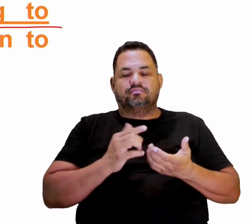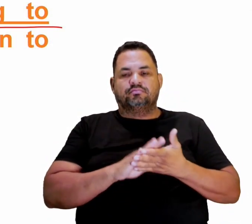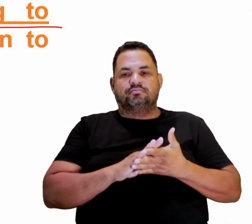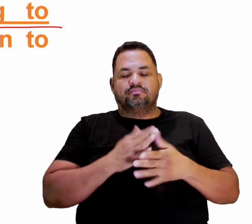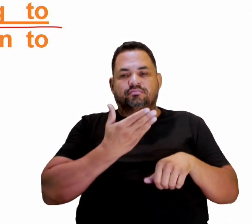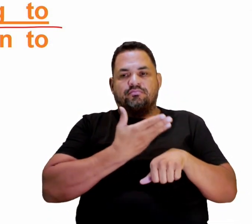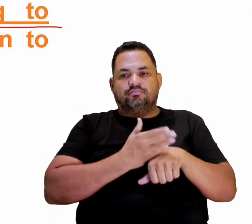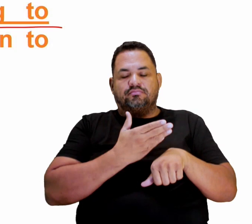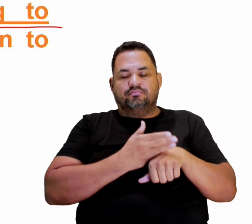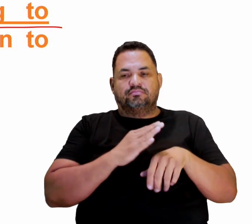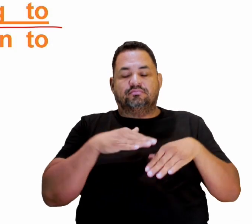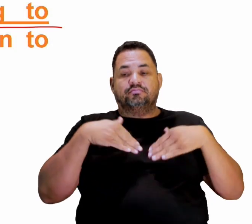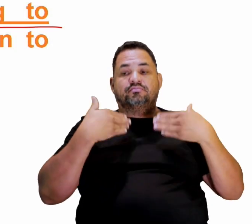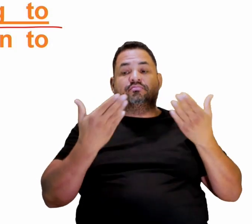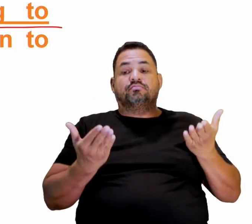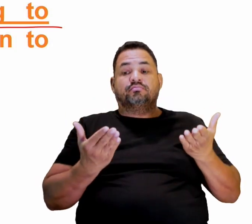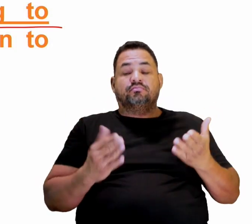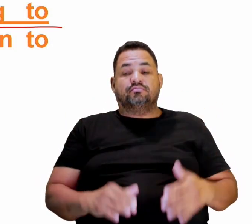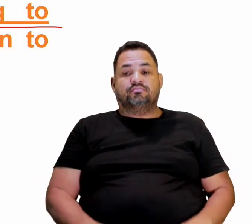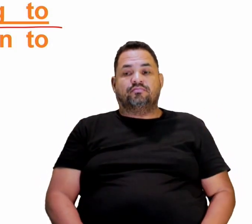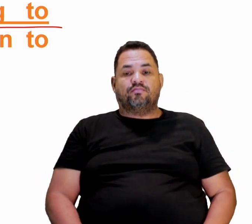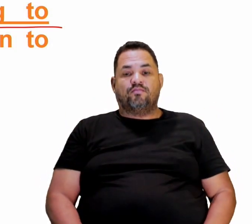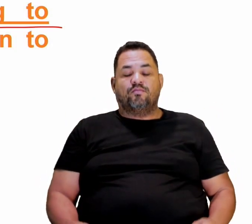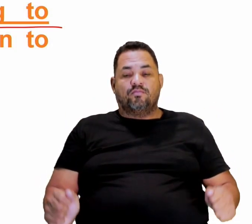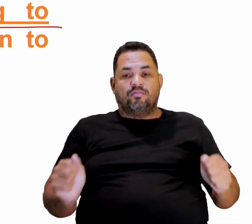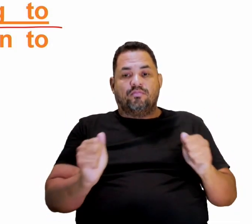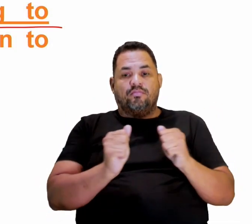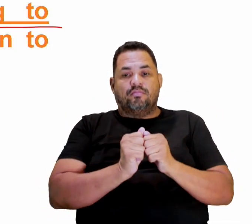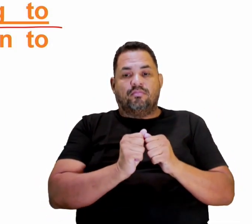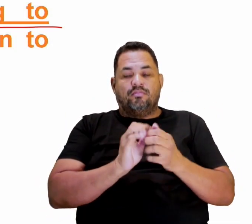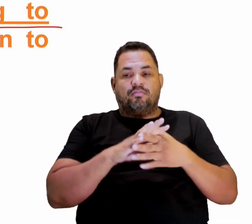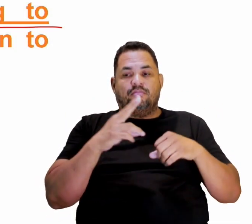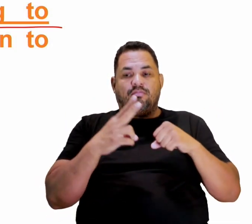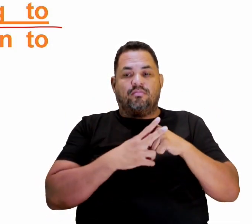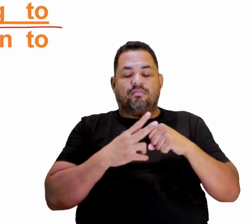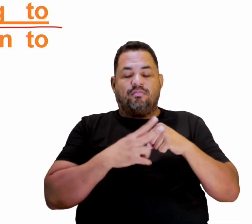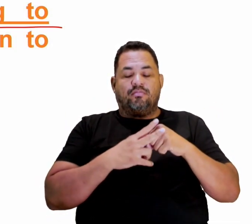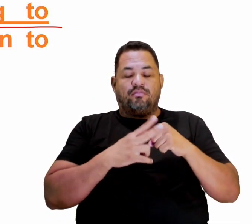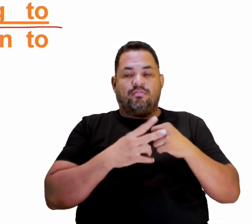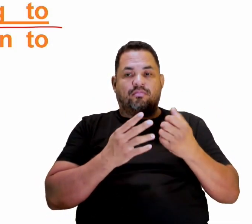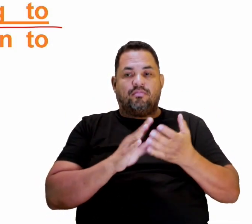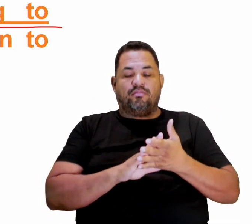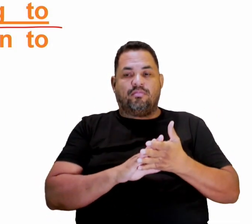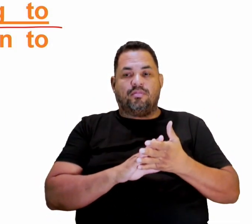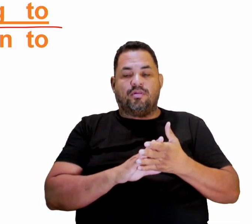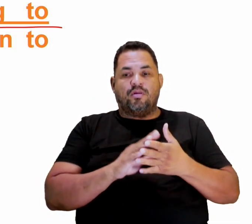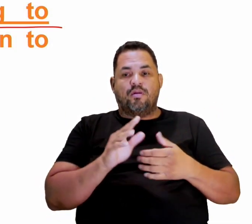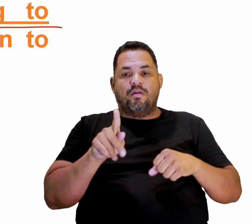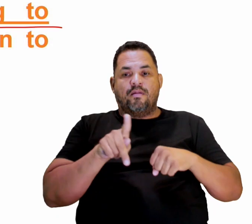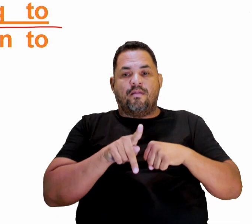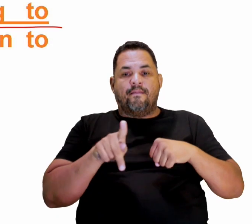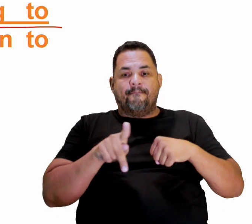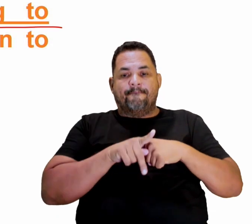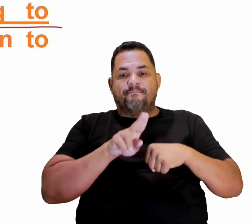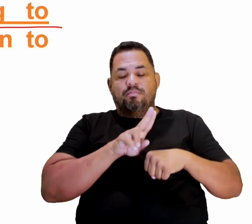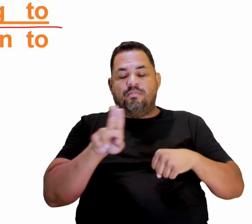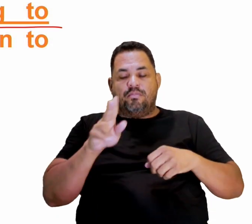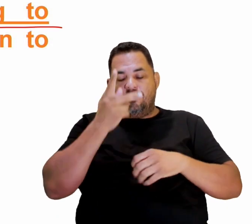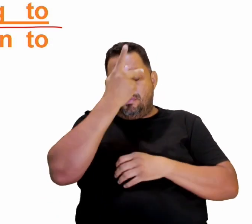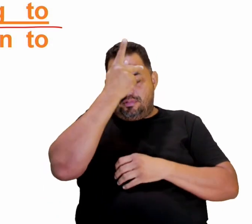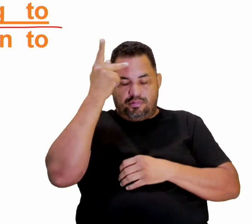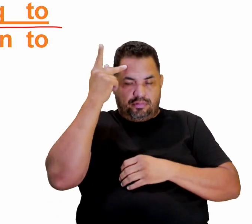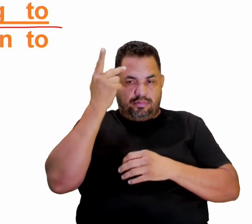uma forma mais prática Qual é a praticidade juntando verbo to be com pronome pessoal posso fazer